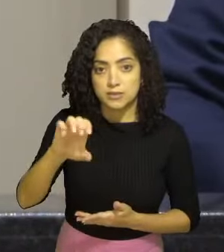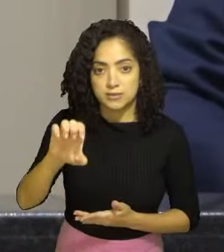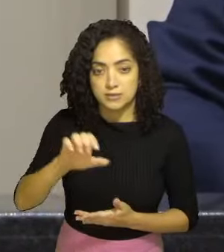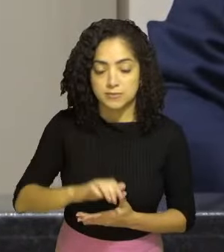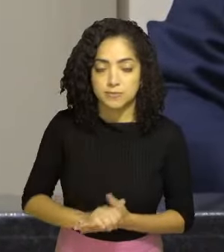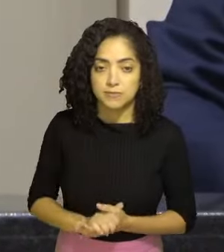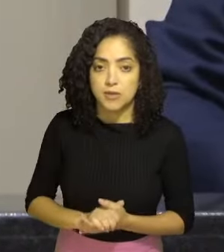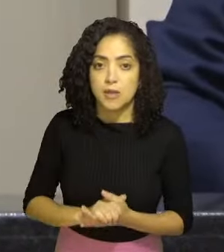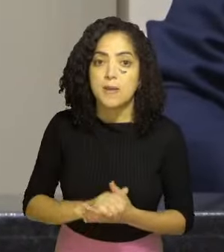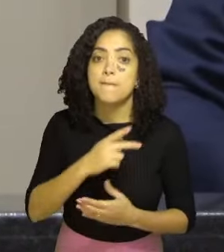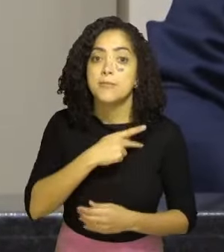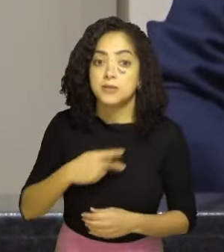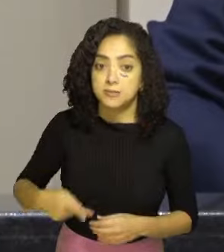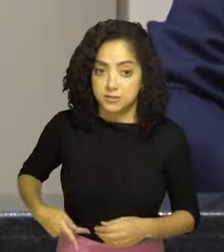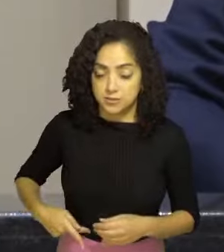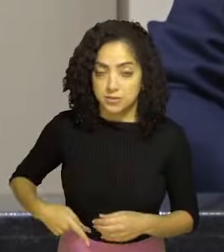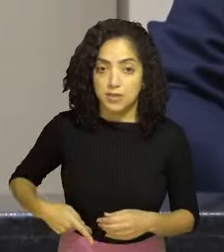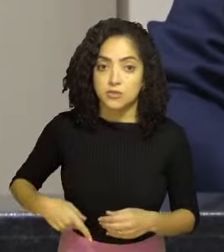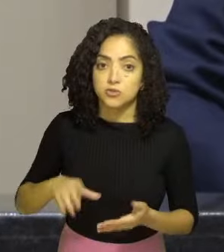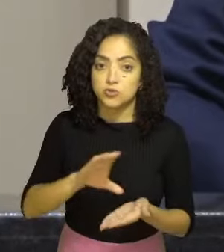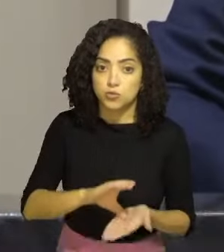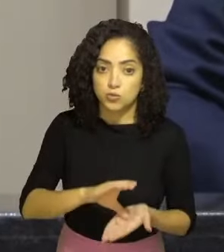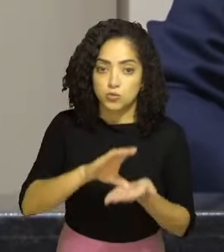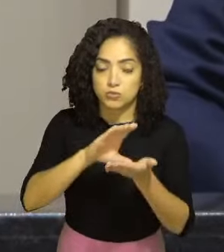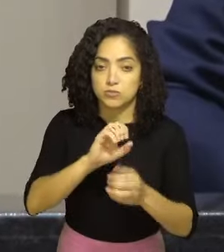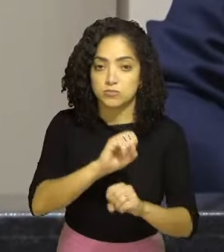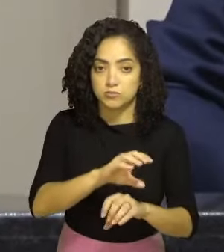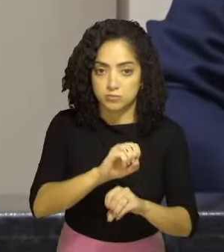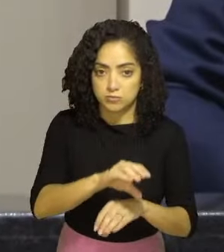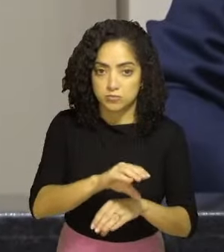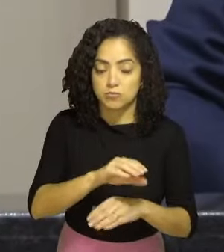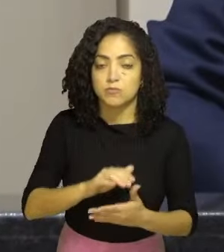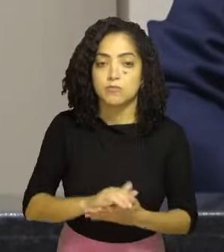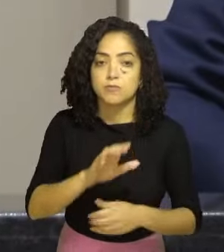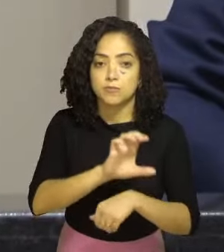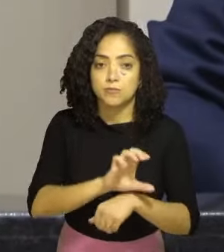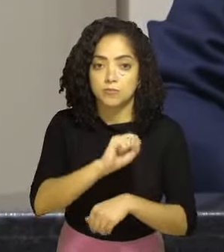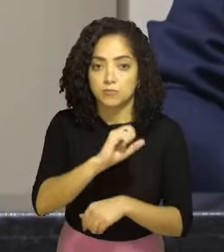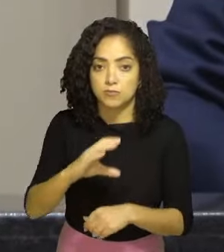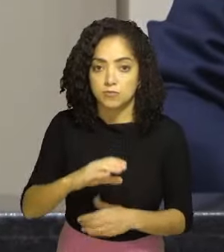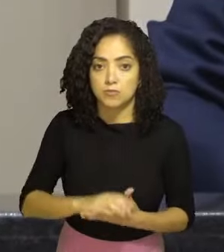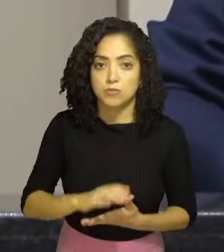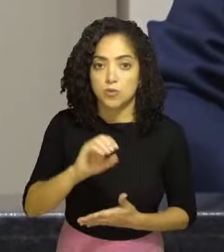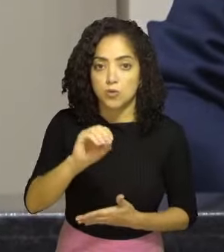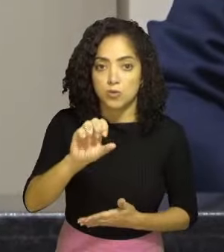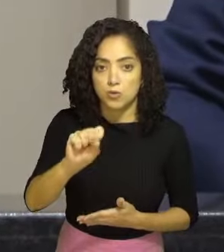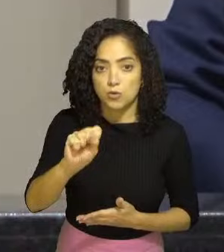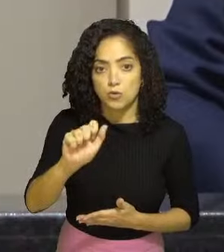do Conselho Estadual de Educação de Santa Catarina, doutor Oswaldir Ramos.